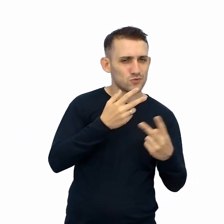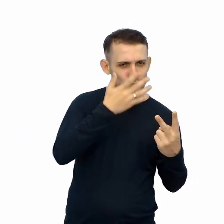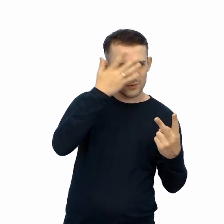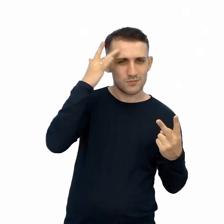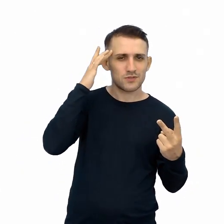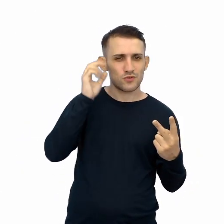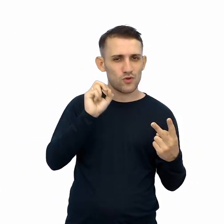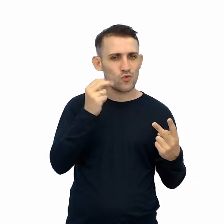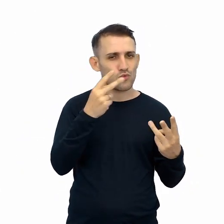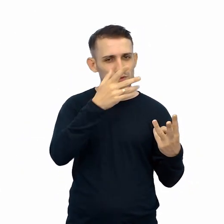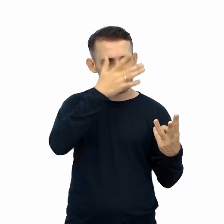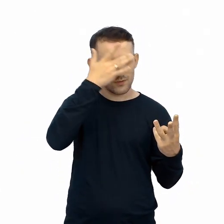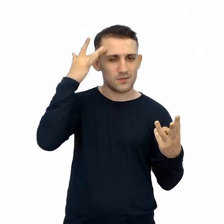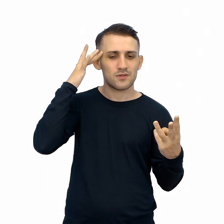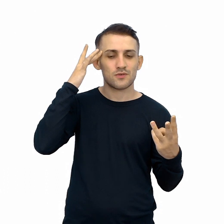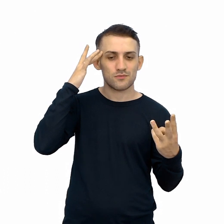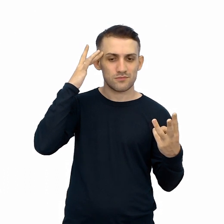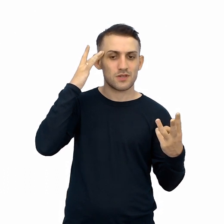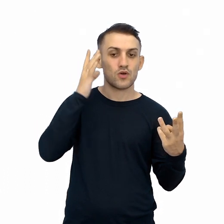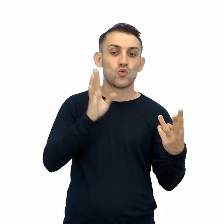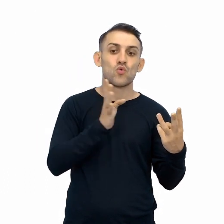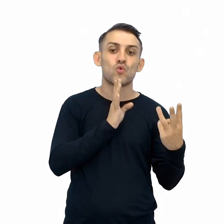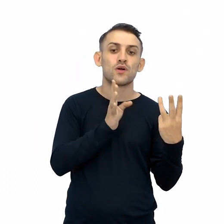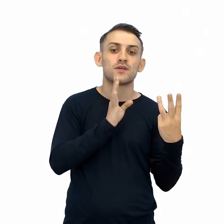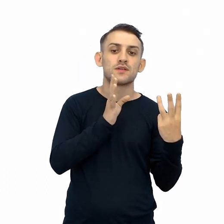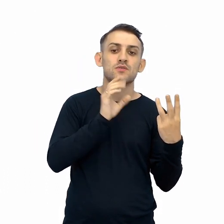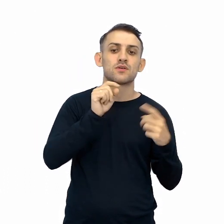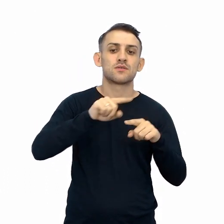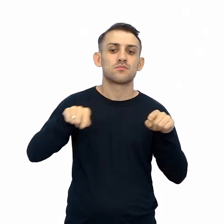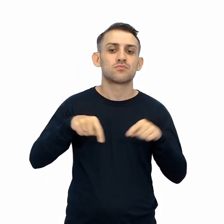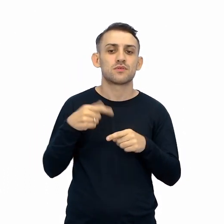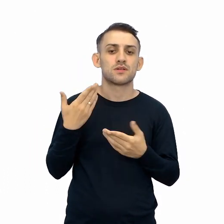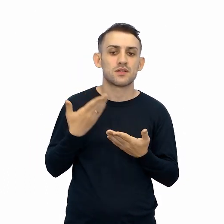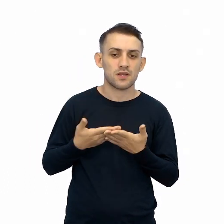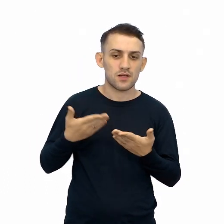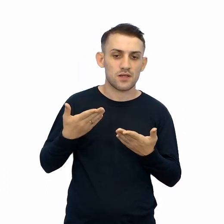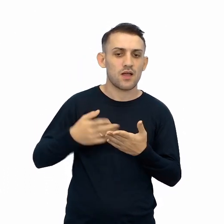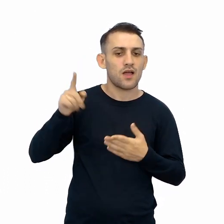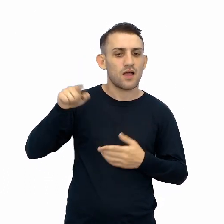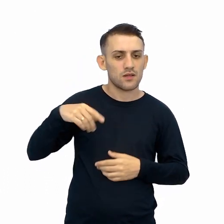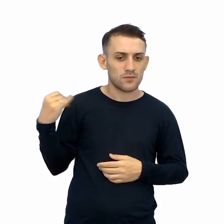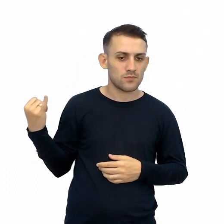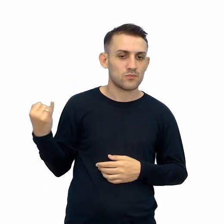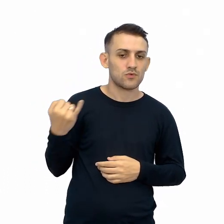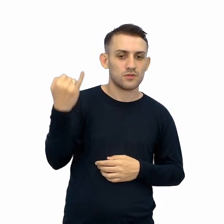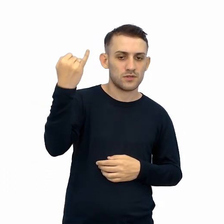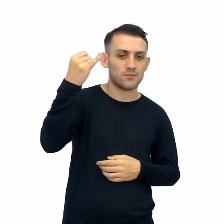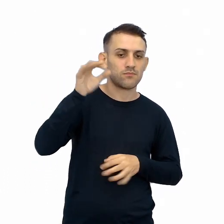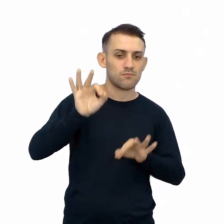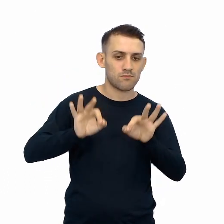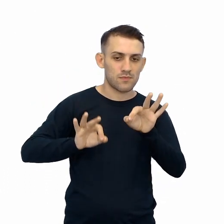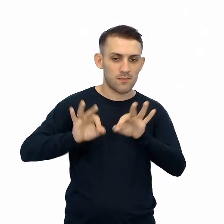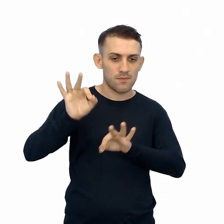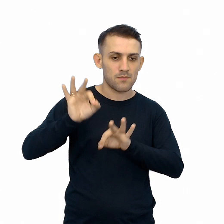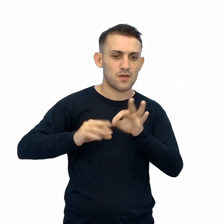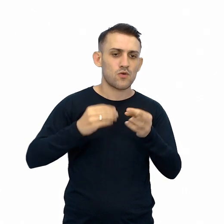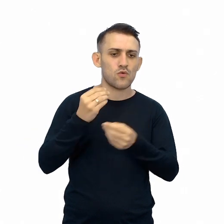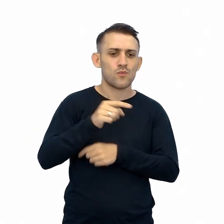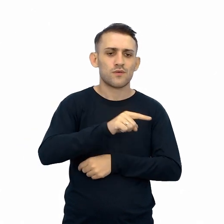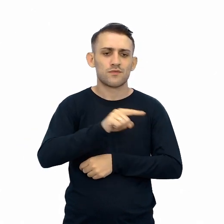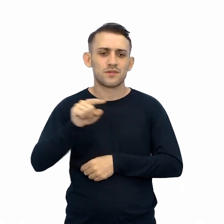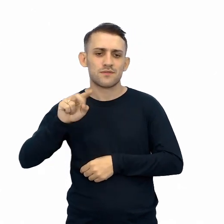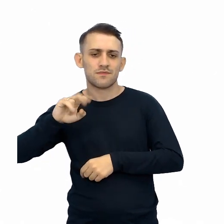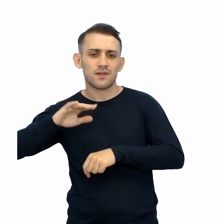em trios. Então, conhecer bem a sala é essencial para planejar como vocês